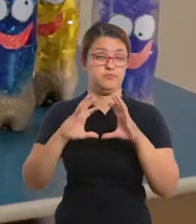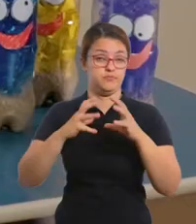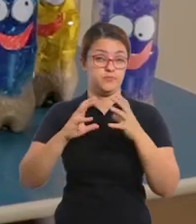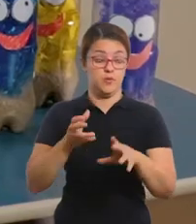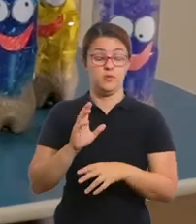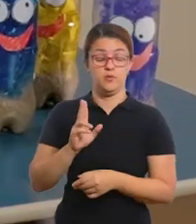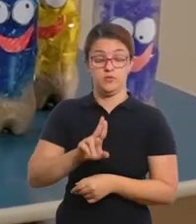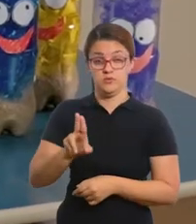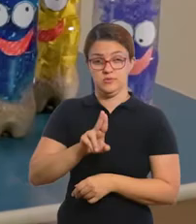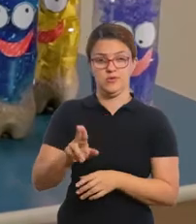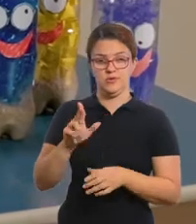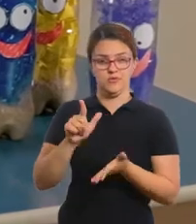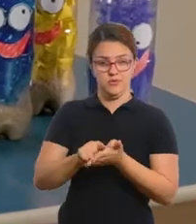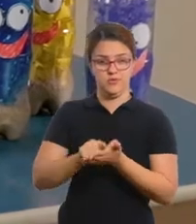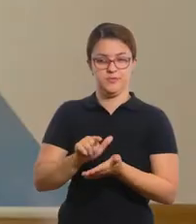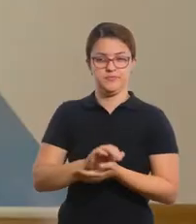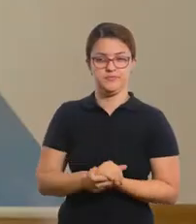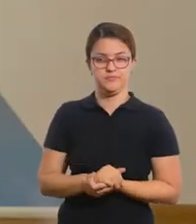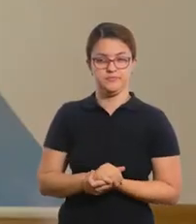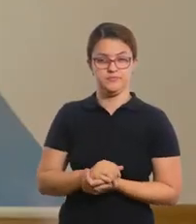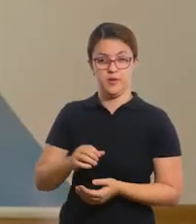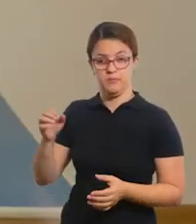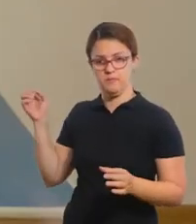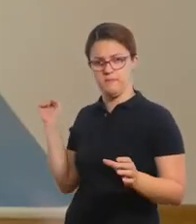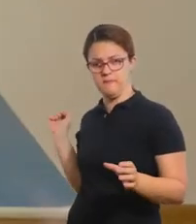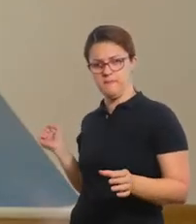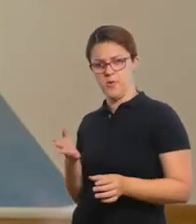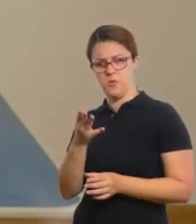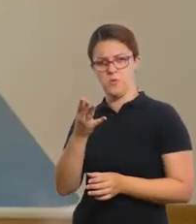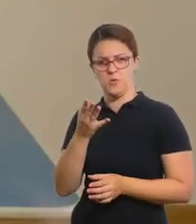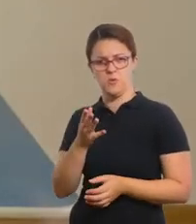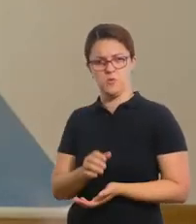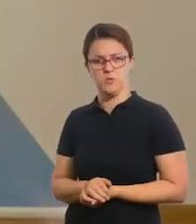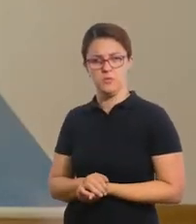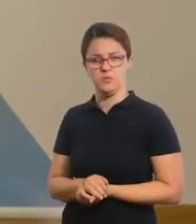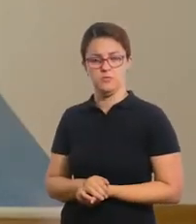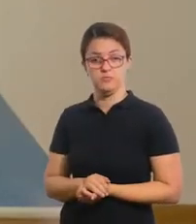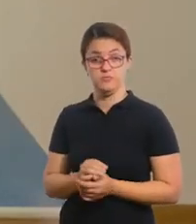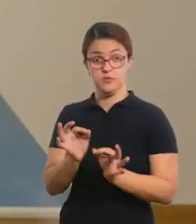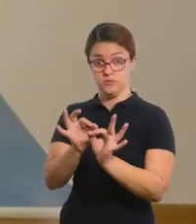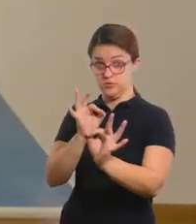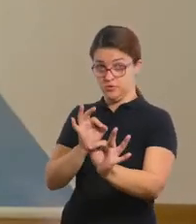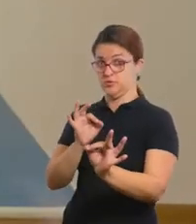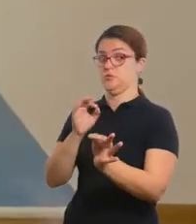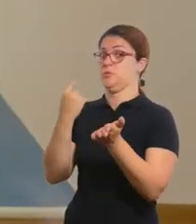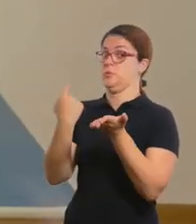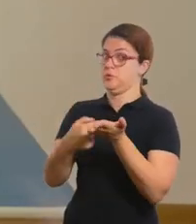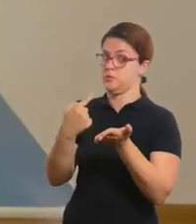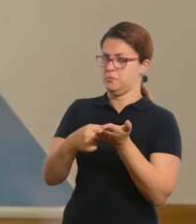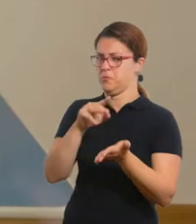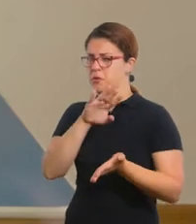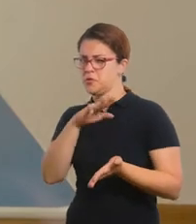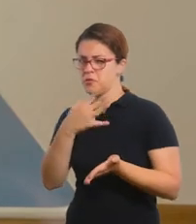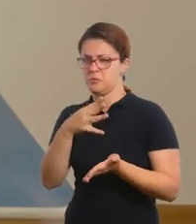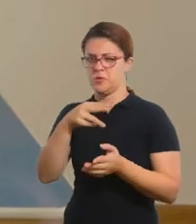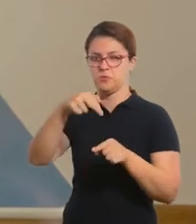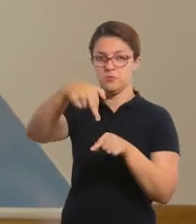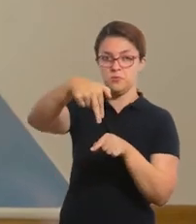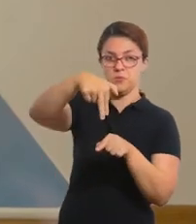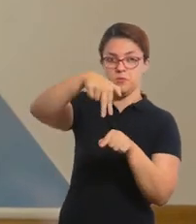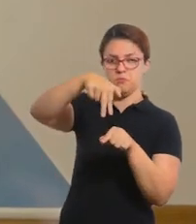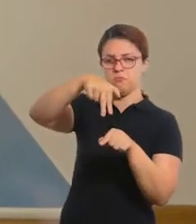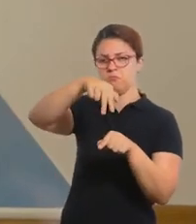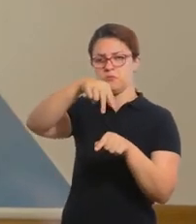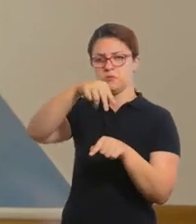que eu gosto muito dessa bolinha de papel. Então ela vai arremessar, né? Ela tá já na distância que a gente falou, uns 3